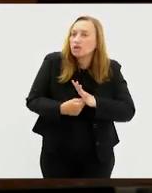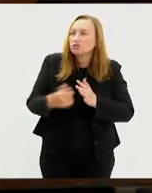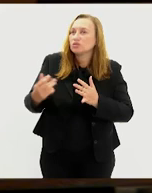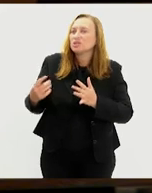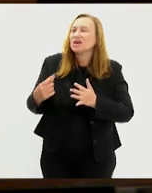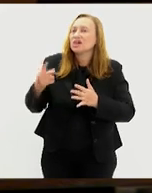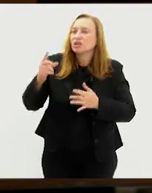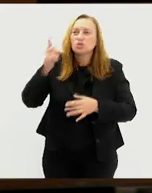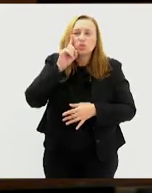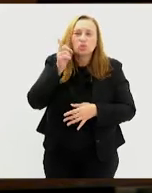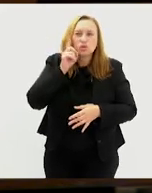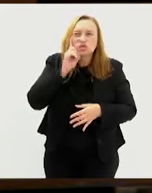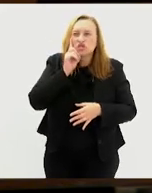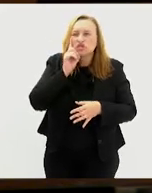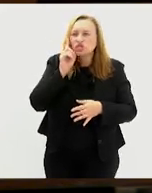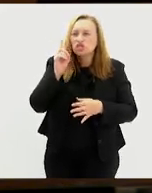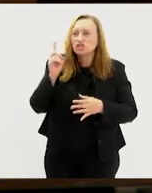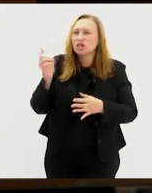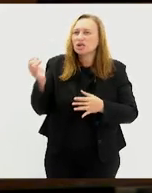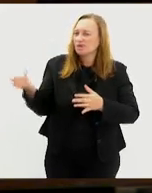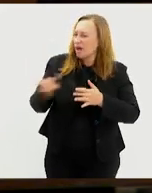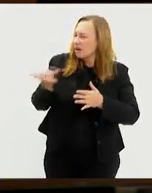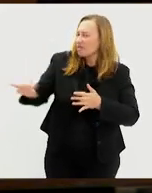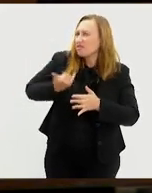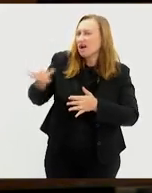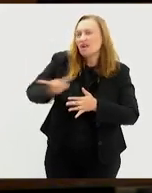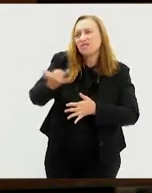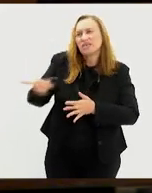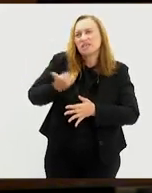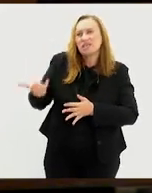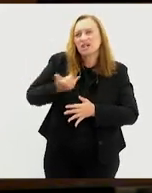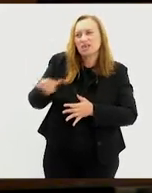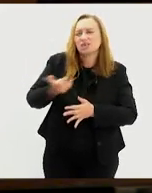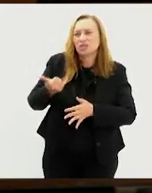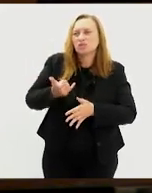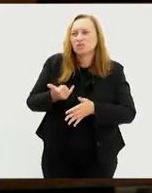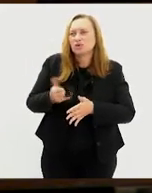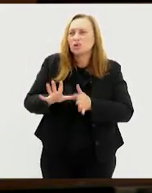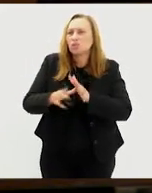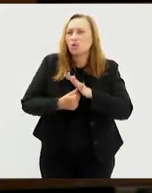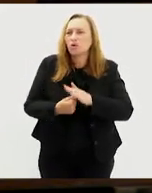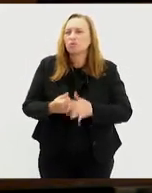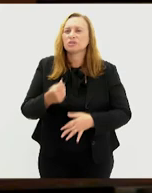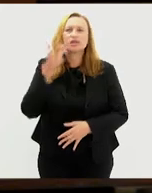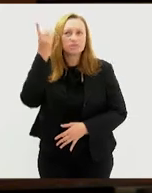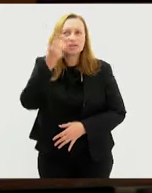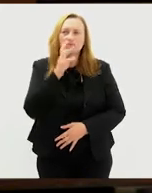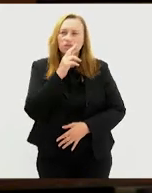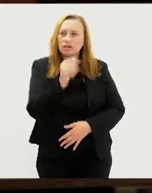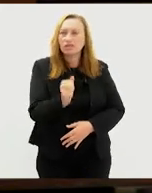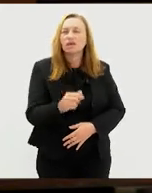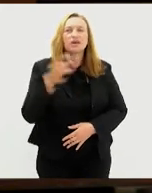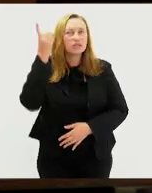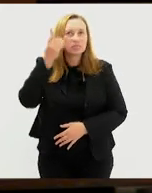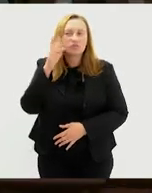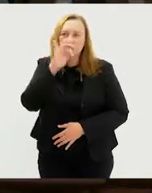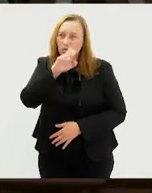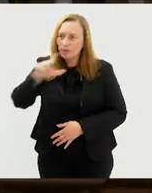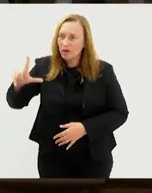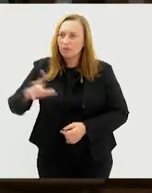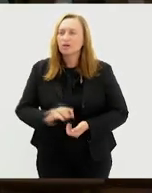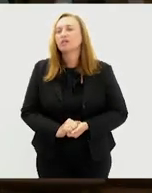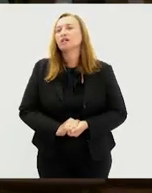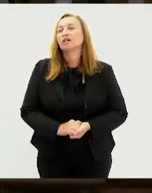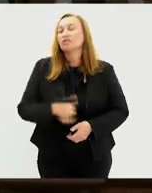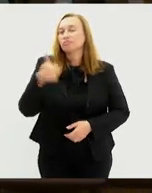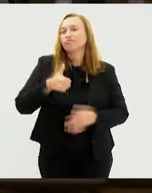rxo não dá mais para aturar essa sacanagem que acontece no meu voxo Deputado Rodrigo amorinho Deputado Felipe poubel primeiro